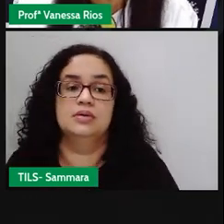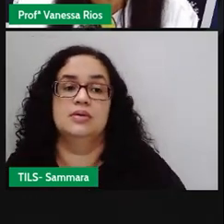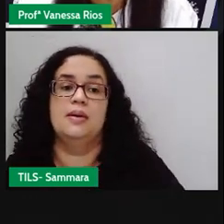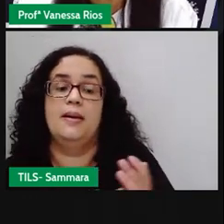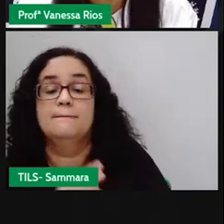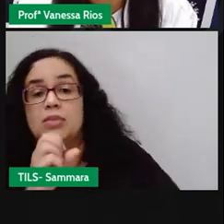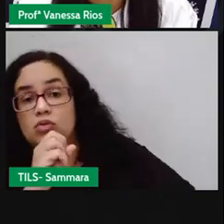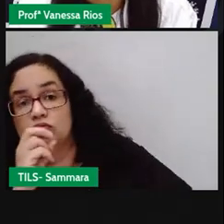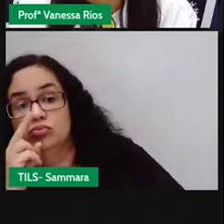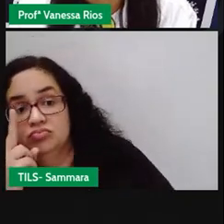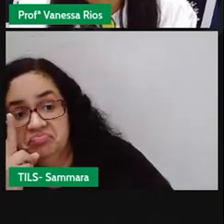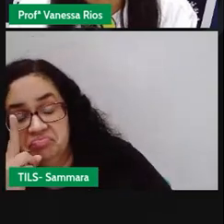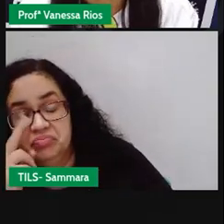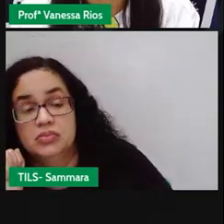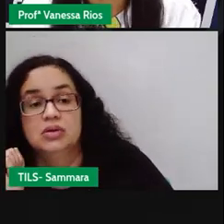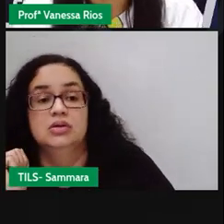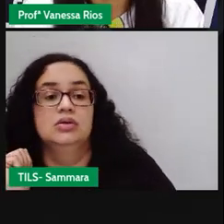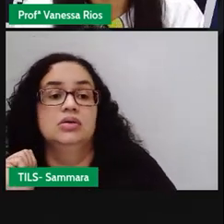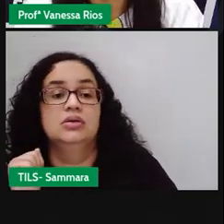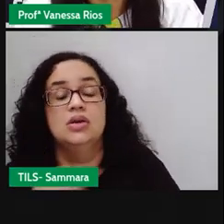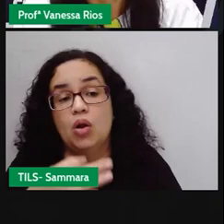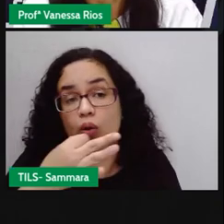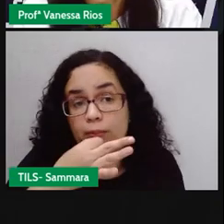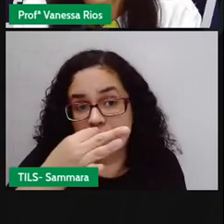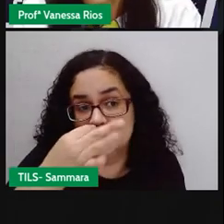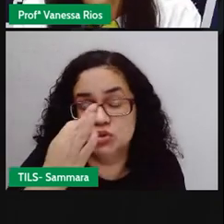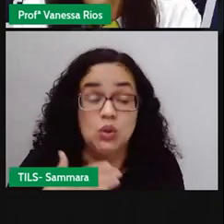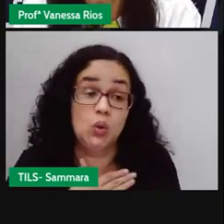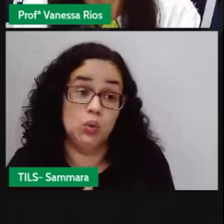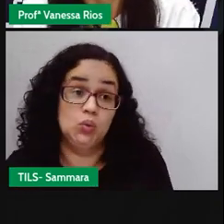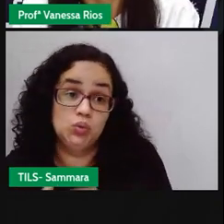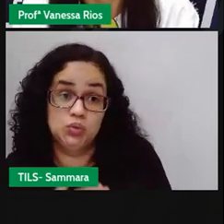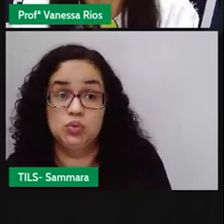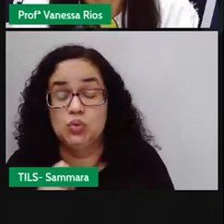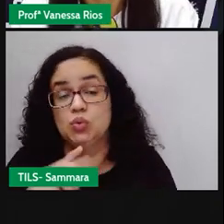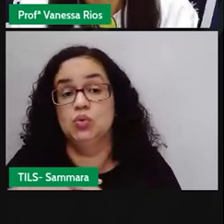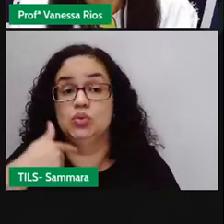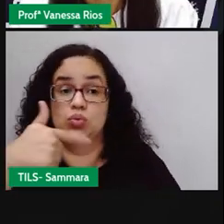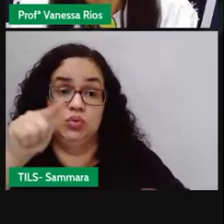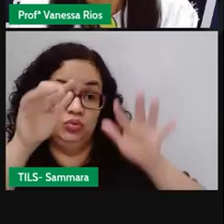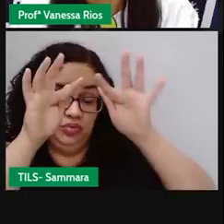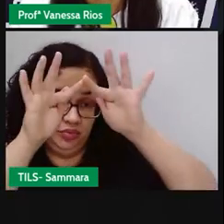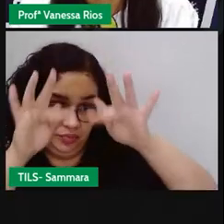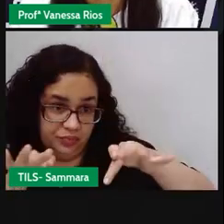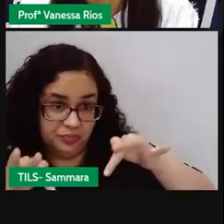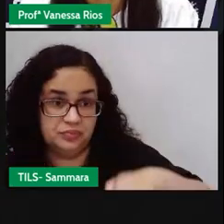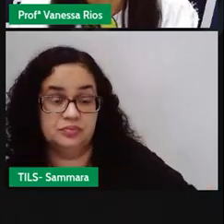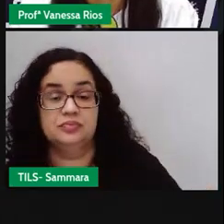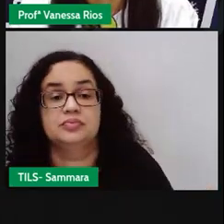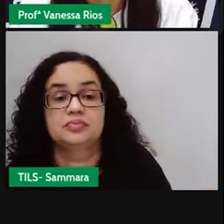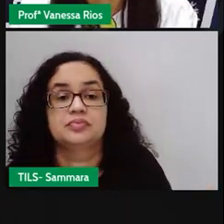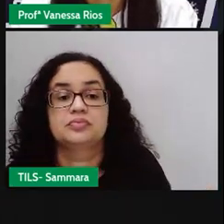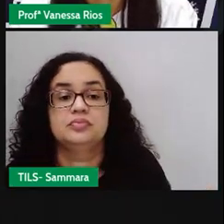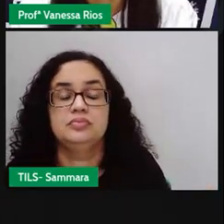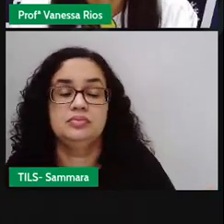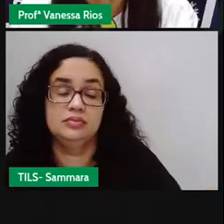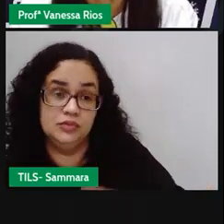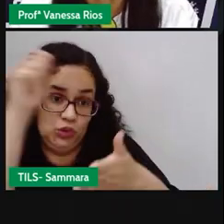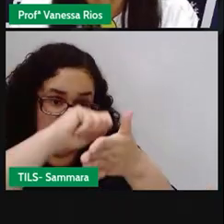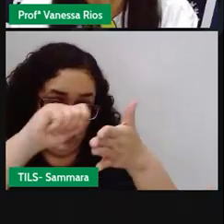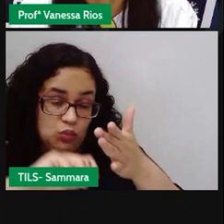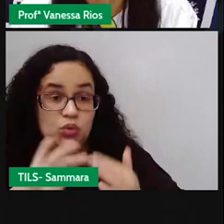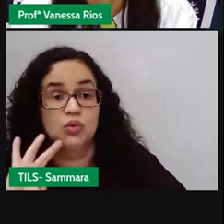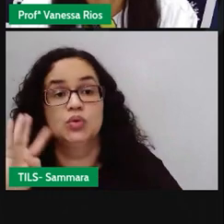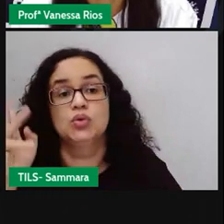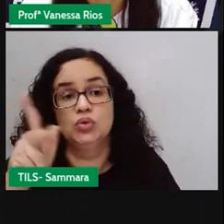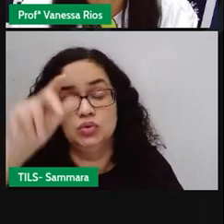aprovação ou não, emitam a opinião, se gostou do novo final. Então, parem aí, ó, anotem tudo o que